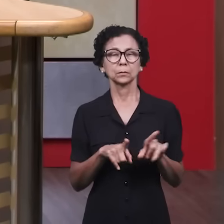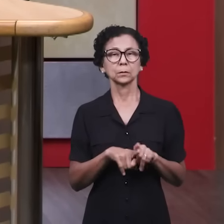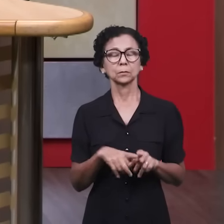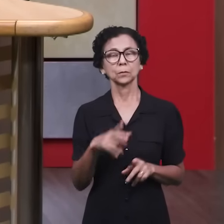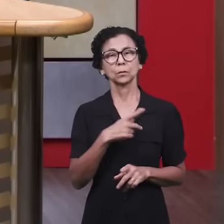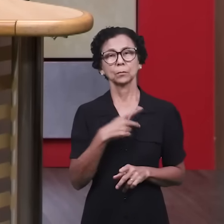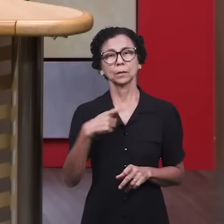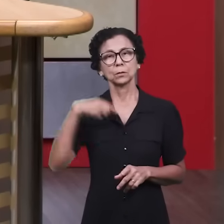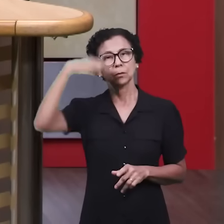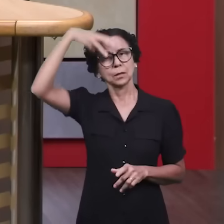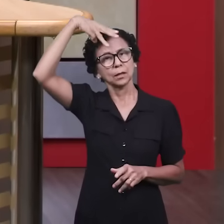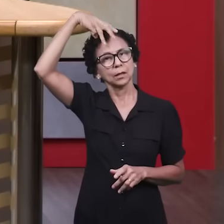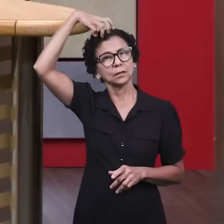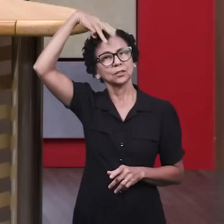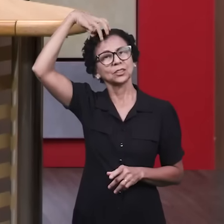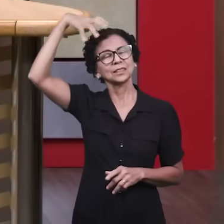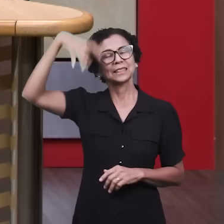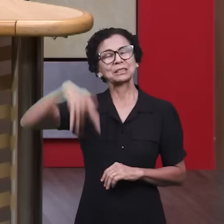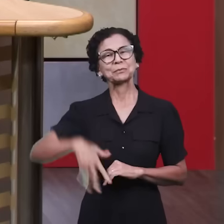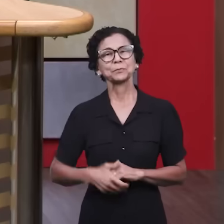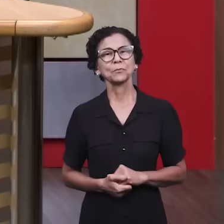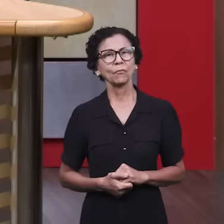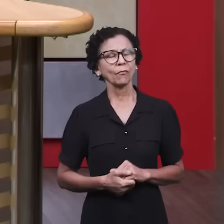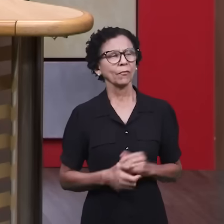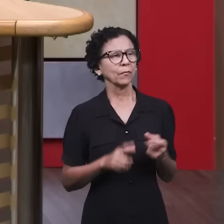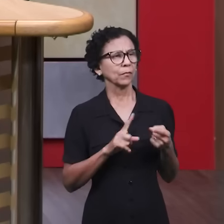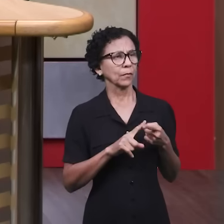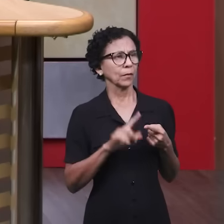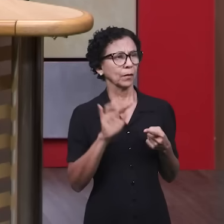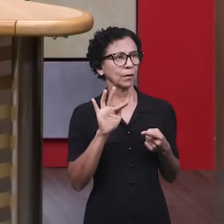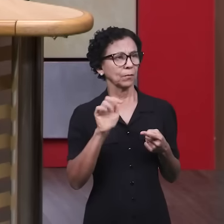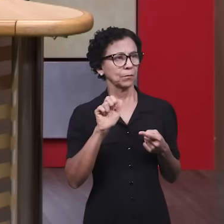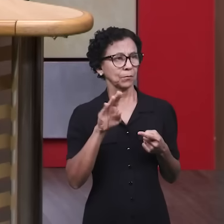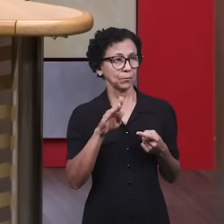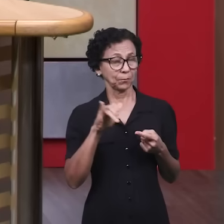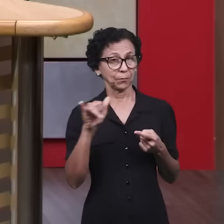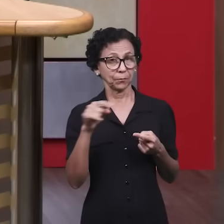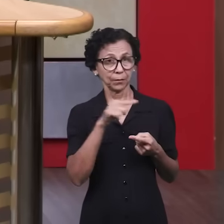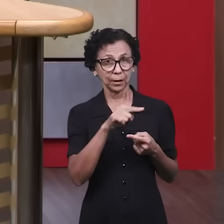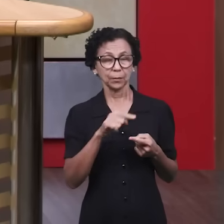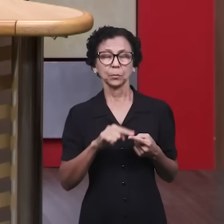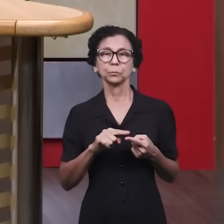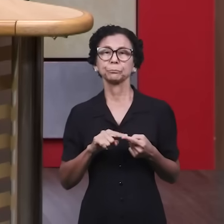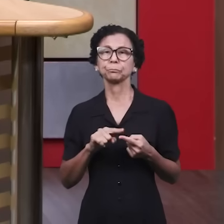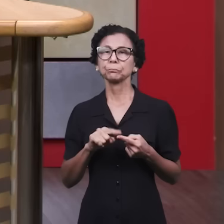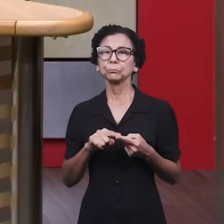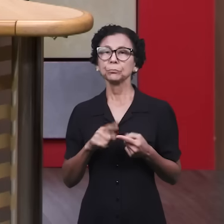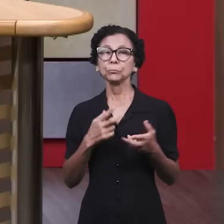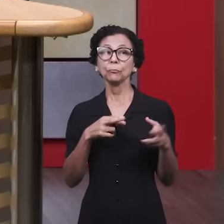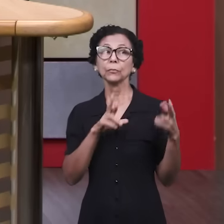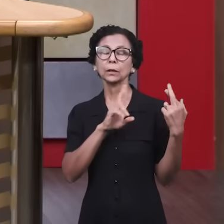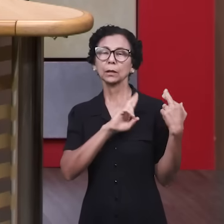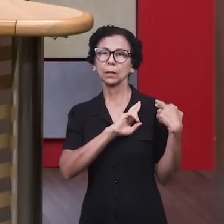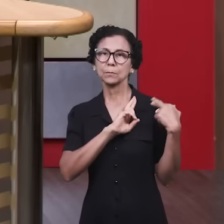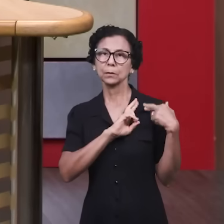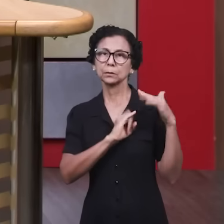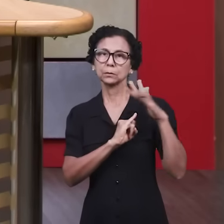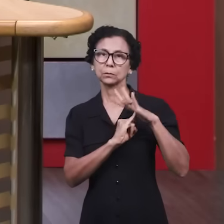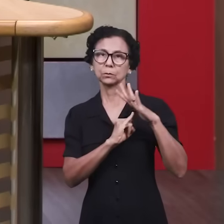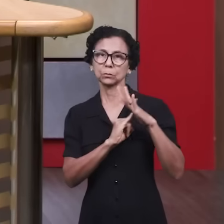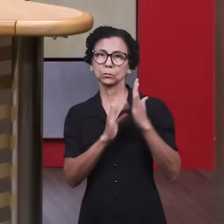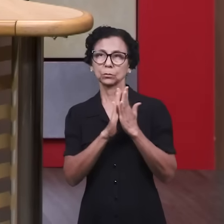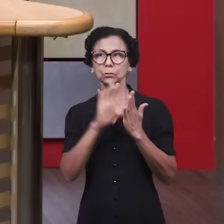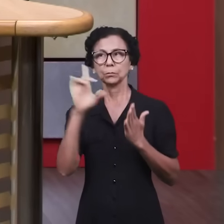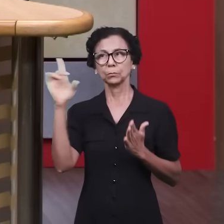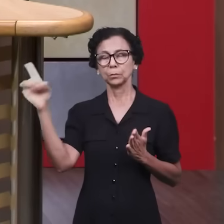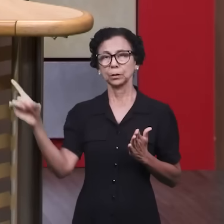Brasil. Paz do Senhor a todos. Pastor Fábio, né, já falamos na vez passada, o responsável pelo nosso instituto,